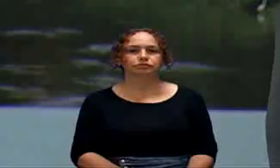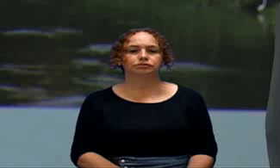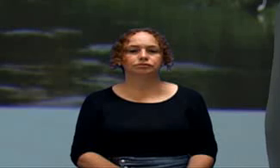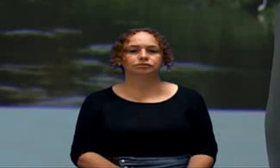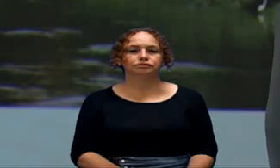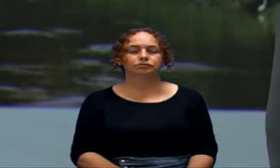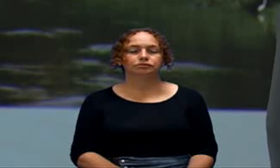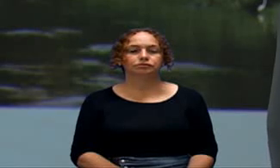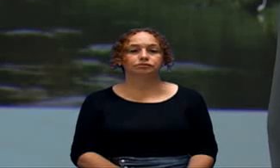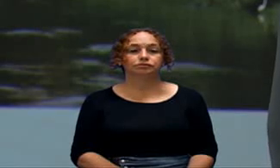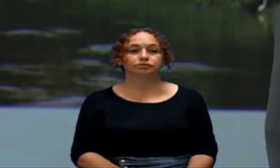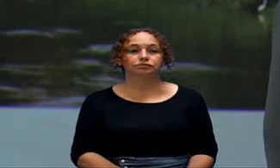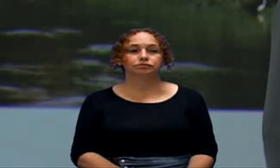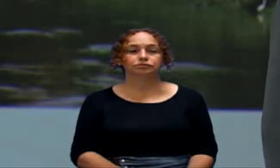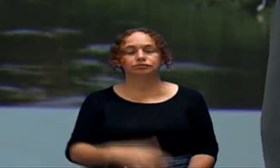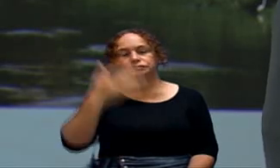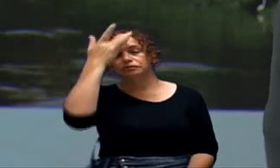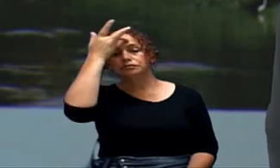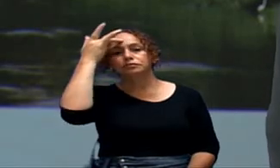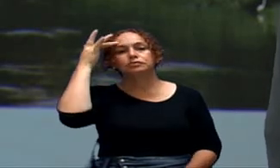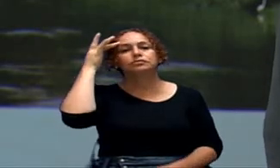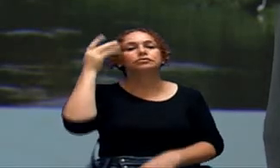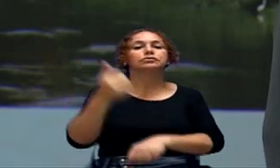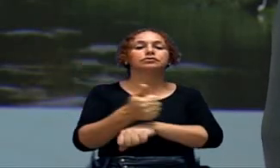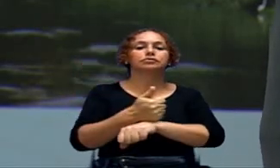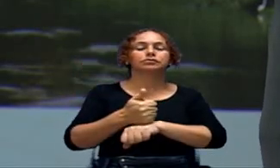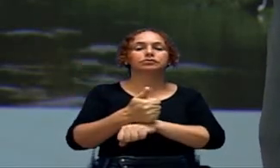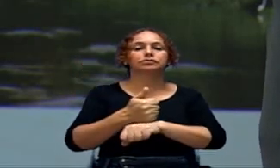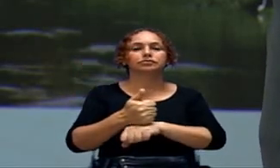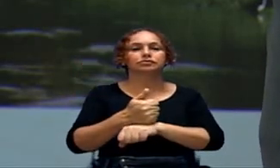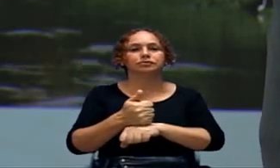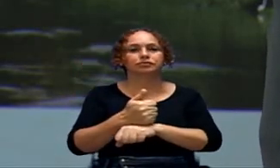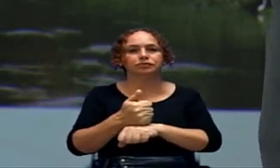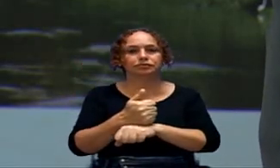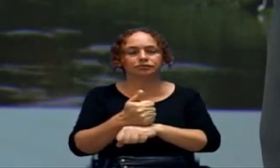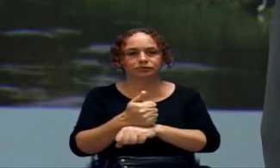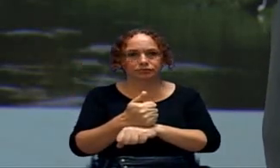Bióloga Mônica Capitão.